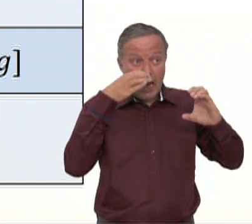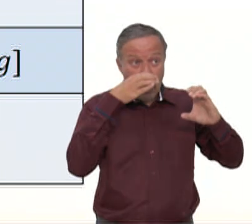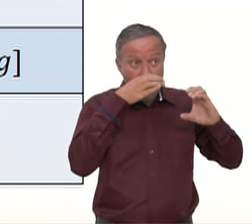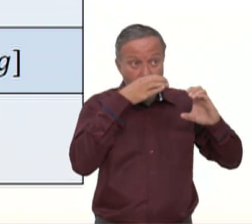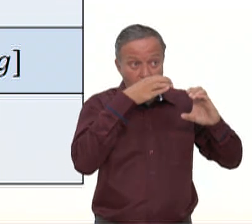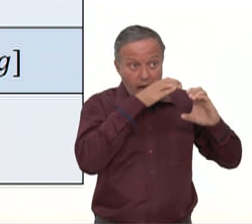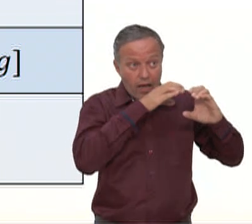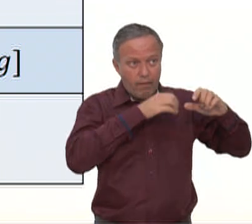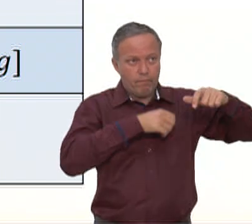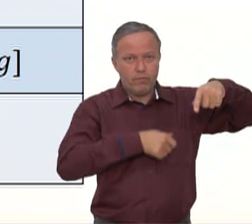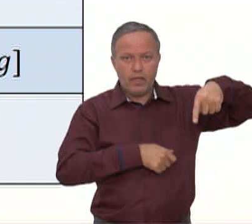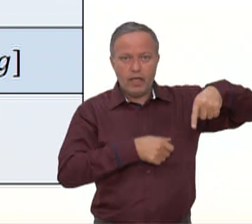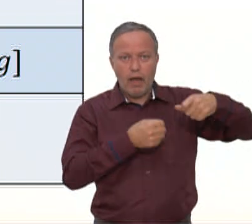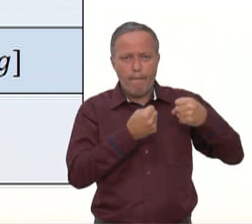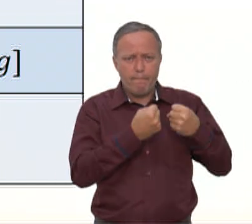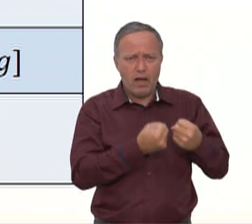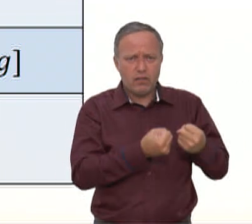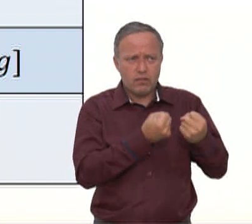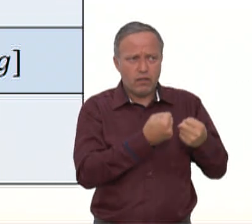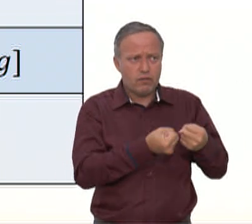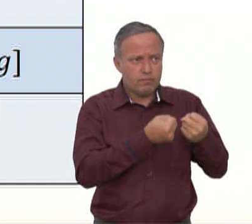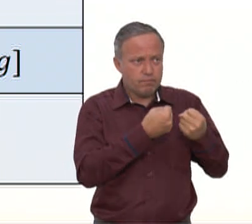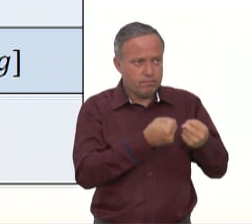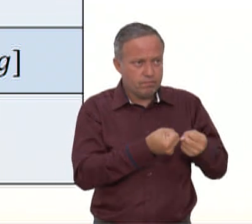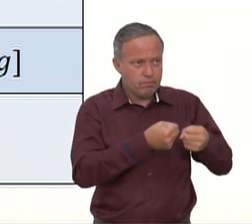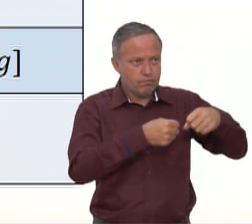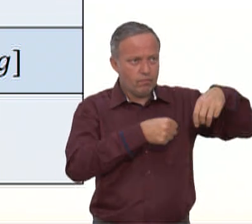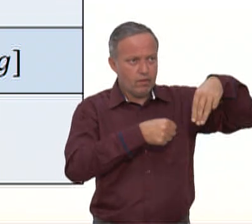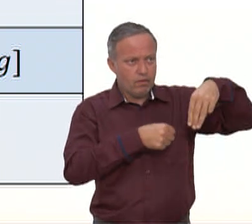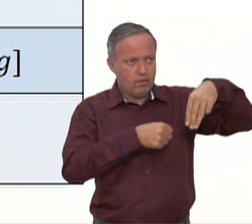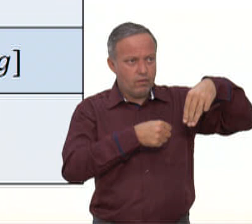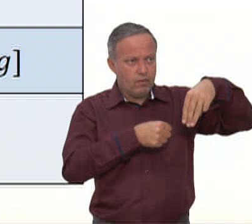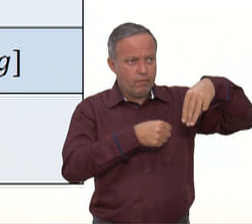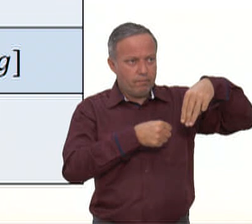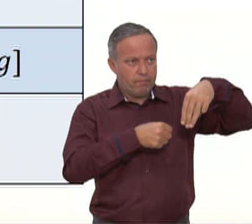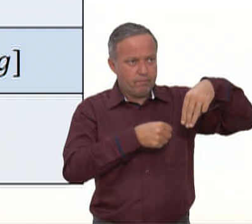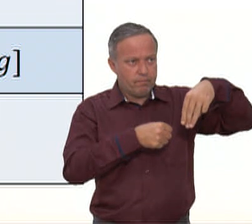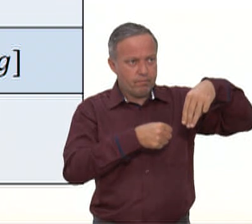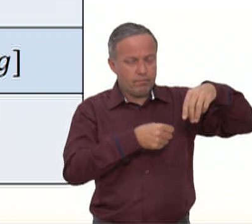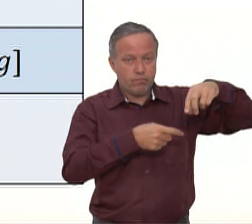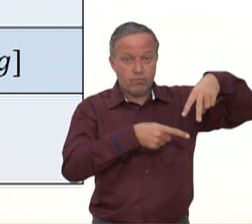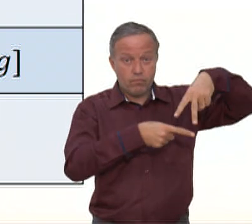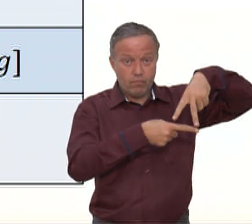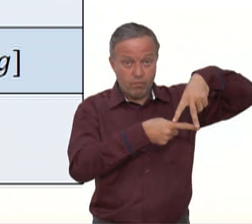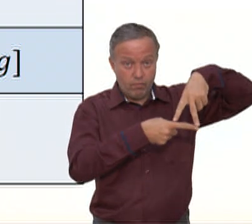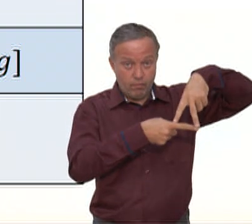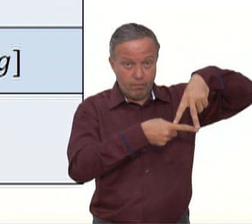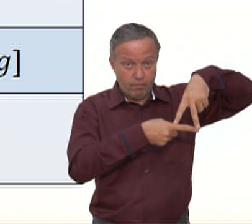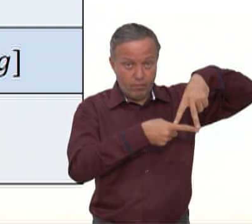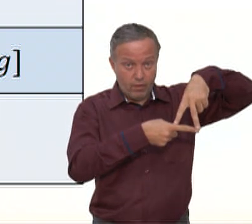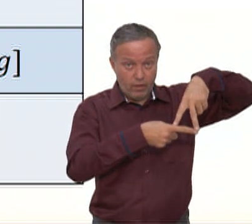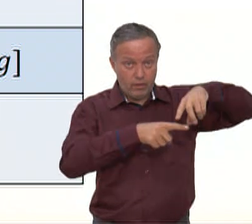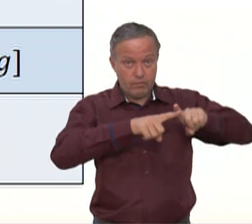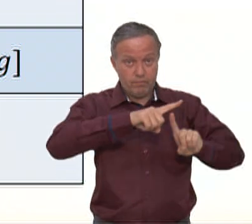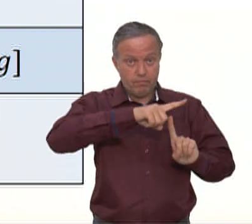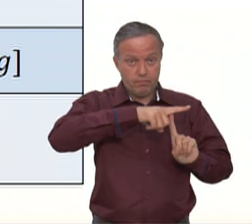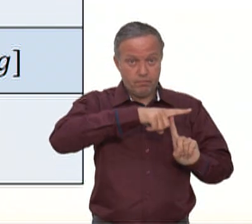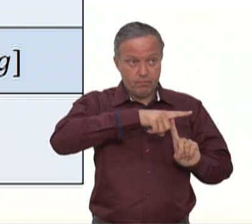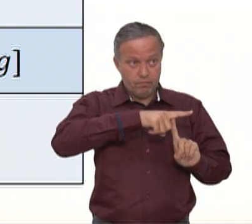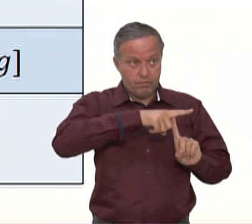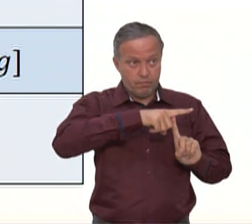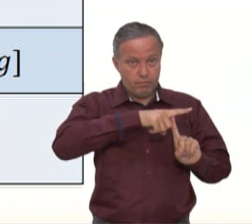massa, C, que representa o calor específico, e aqui temos o ΔT, que indica